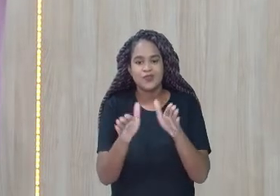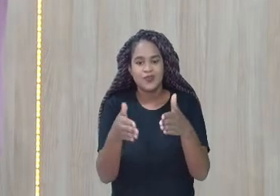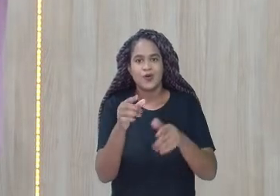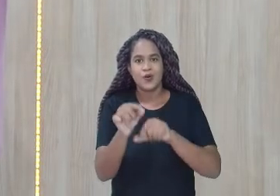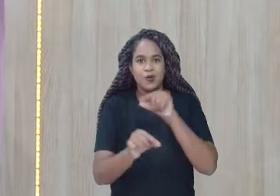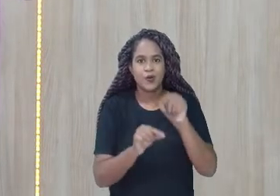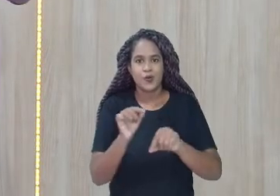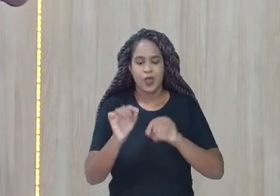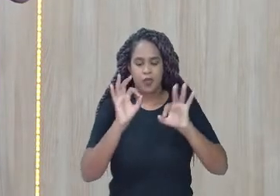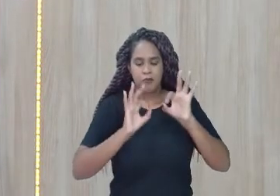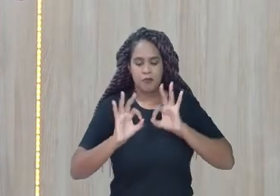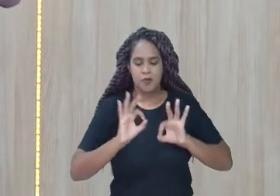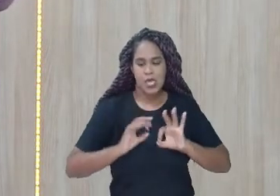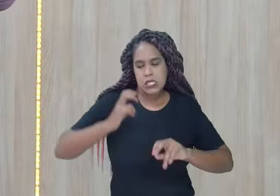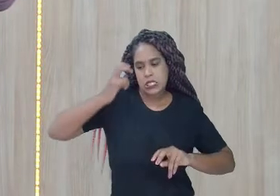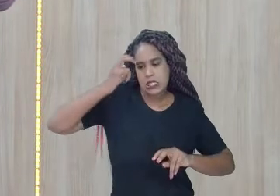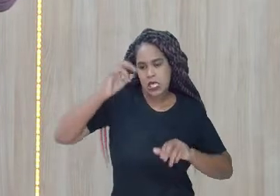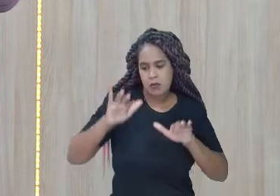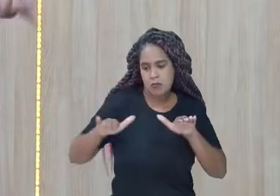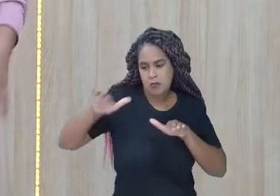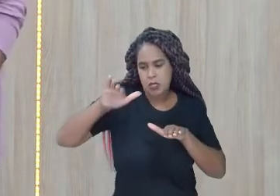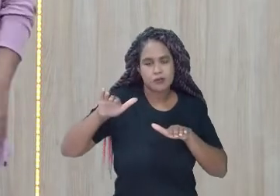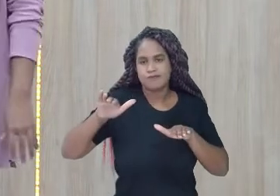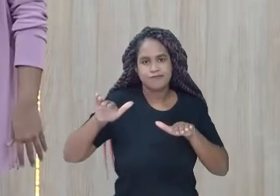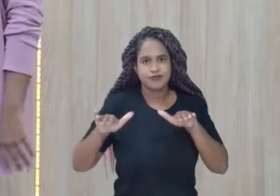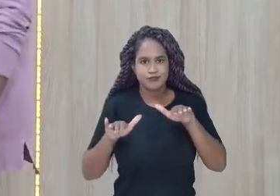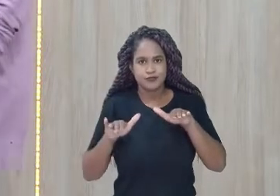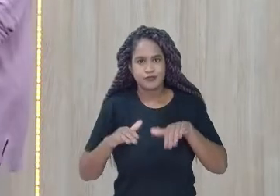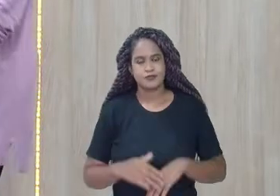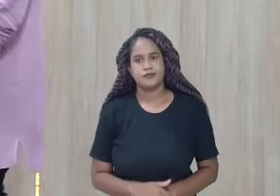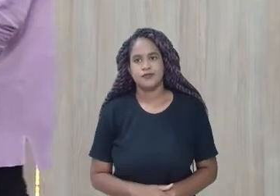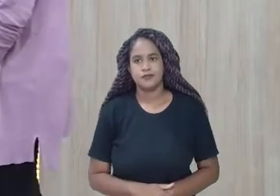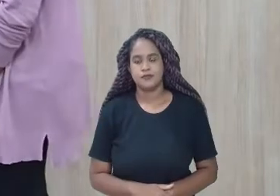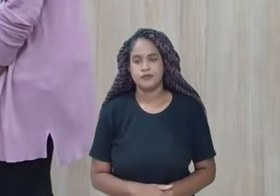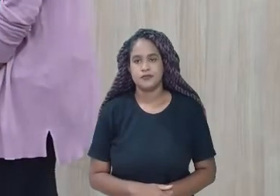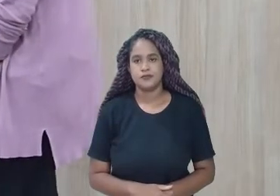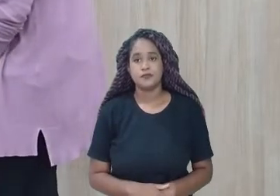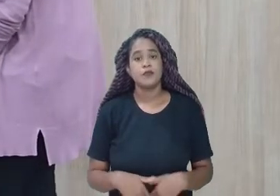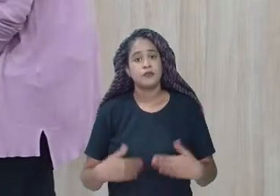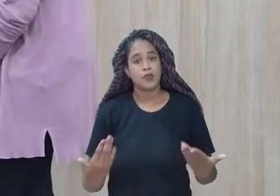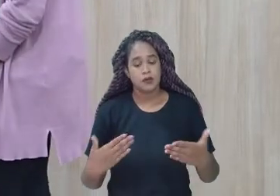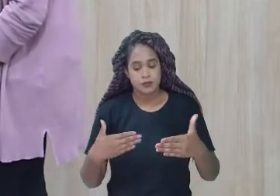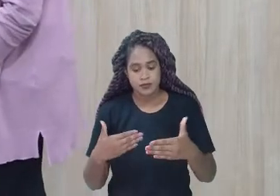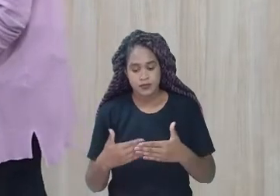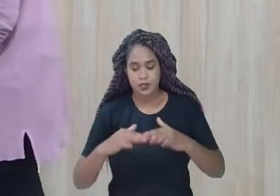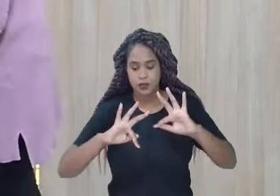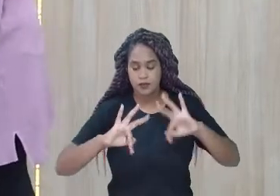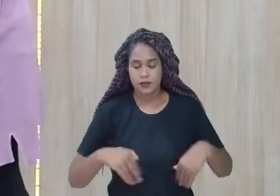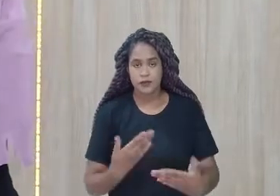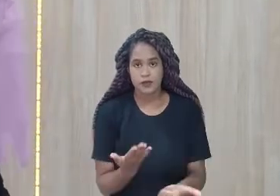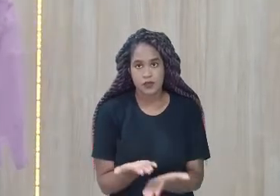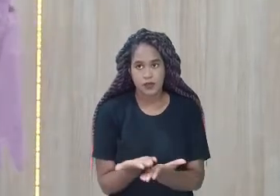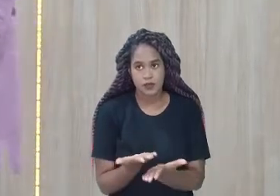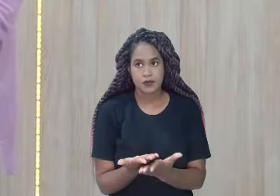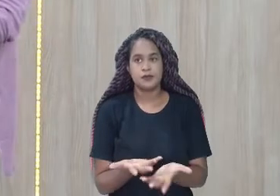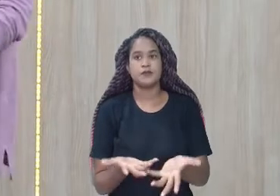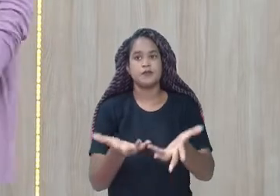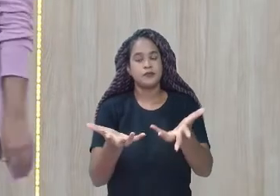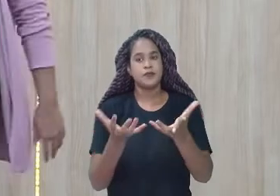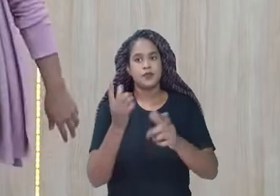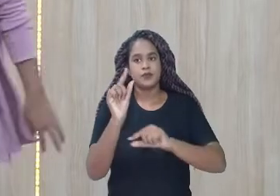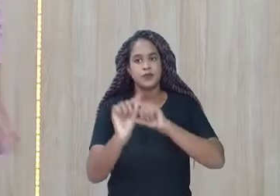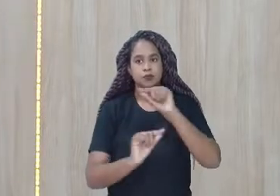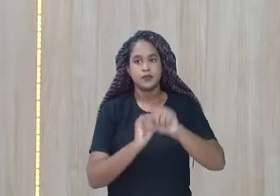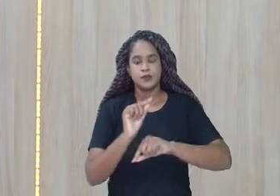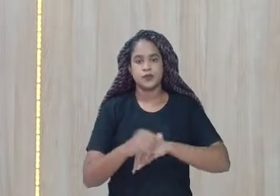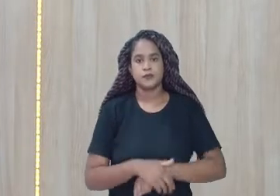de inteligência, tudo isso, tá certo? Para encerrar a aula, minha gente, eu acho que tem atividade,